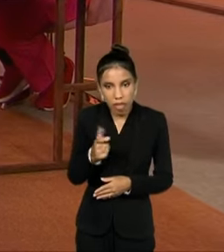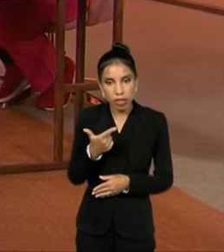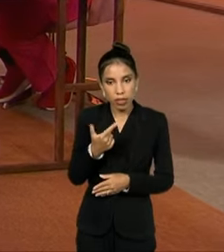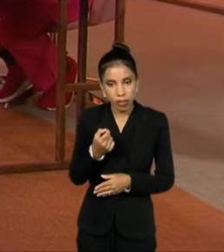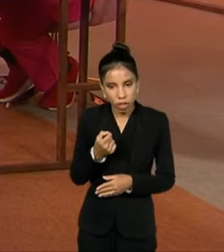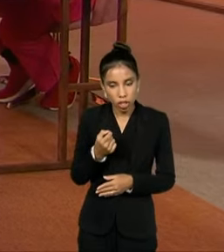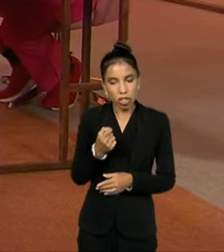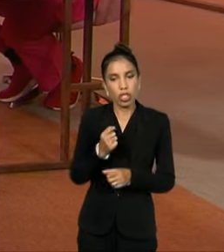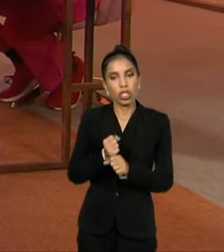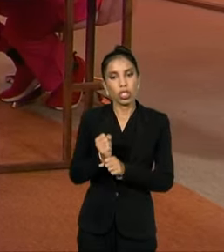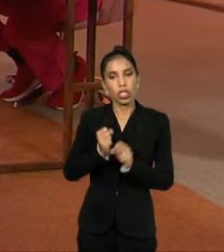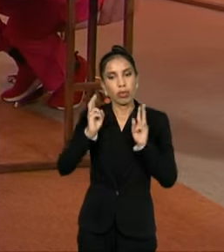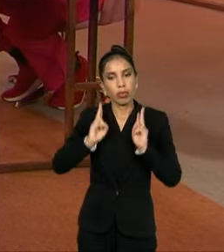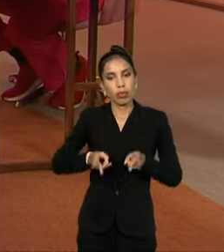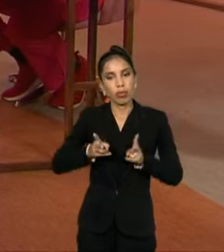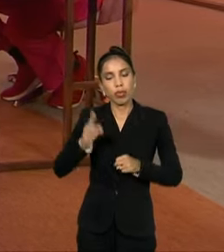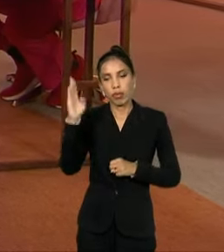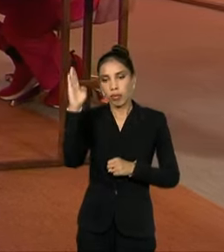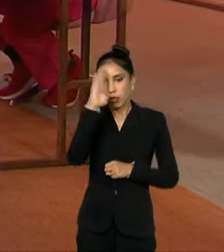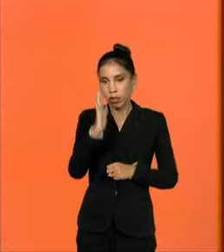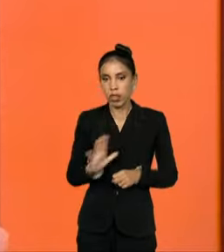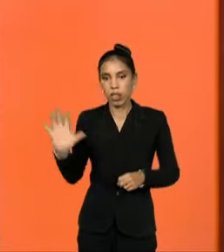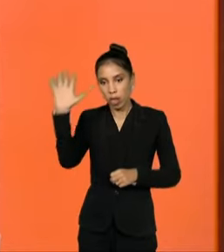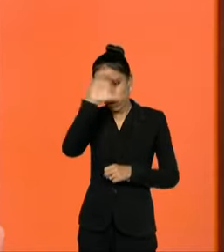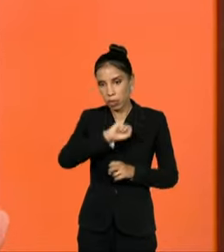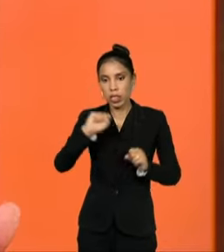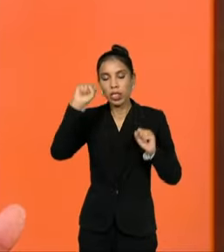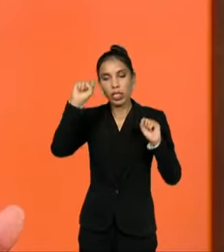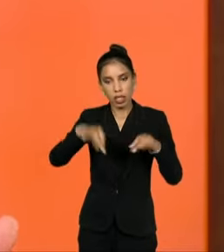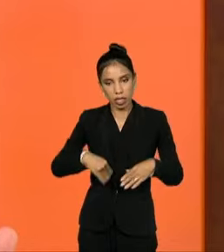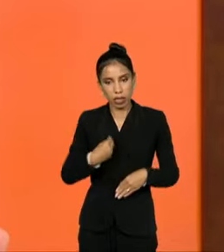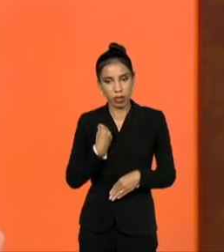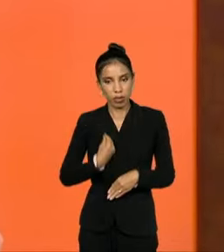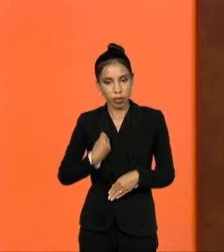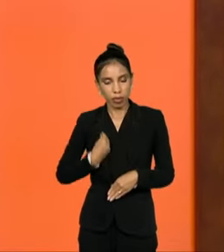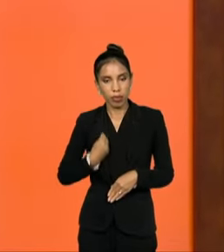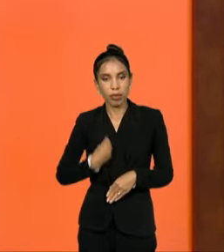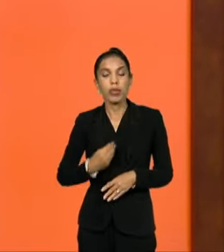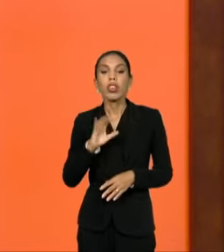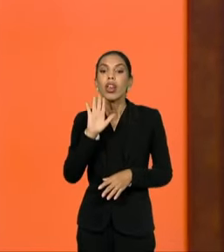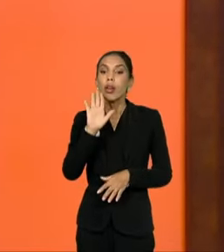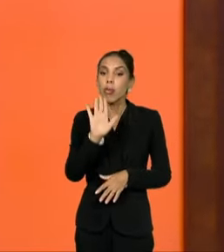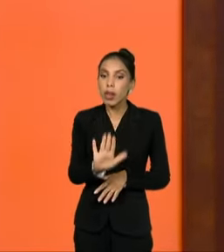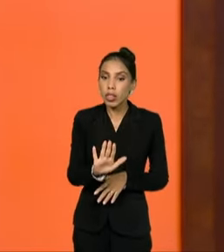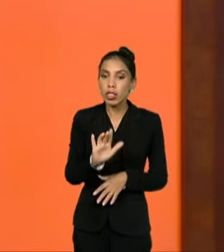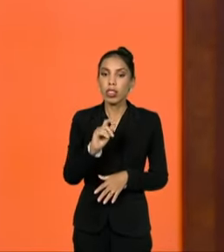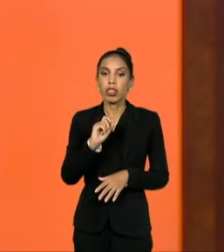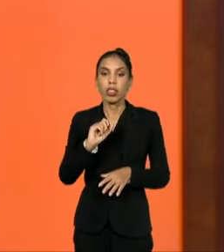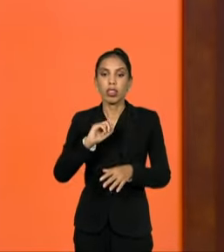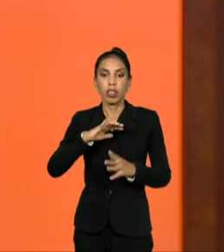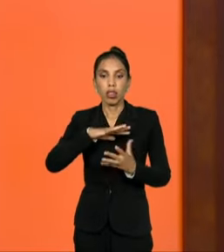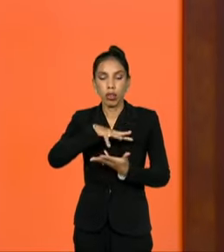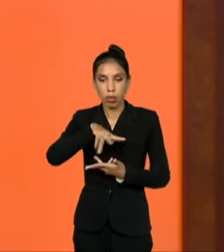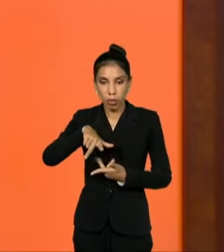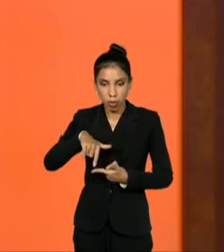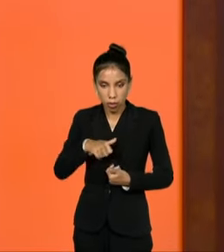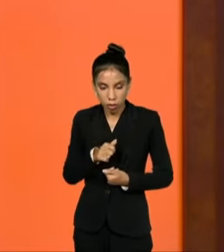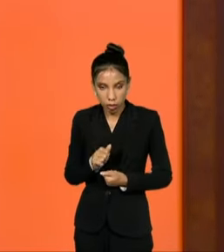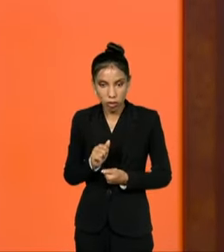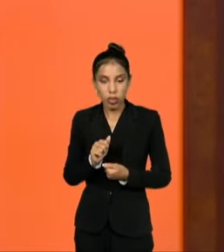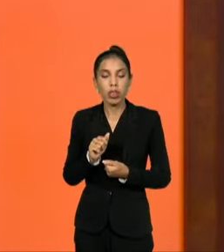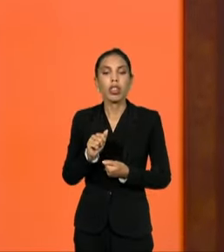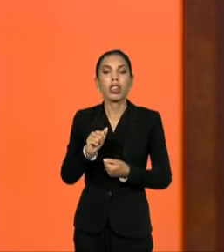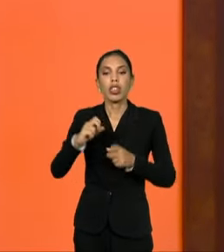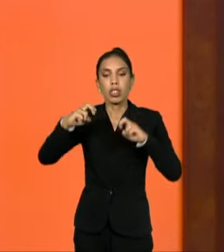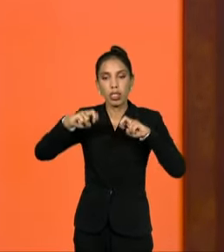vão permanecer aí. O Brasil tem que aprender a viver com eles, sim. Porém, se o planeta sentar